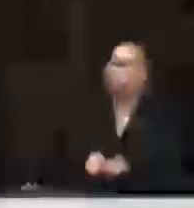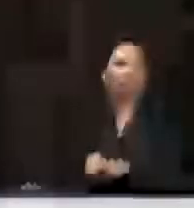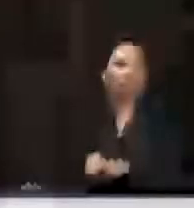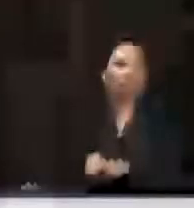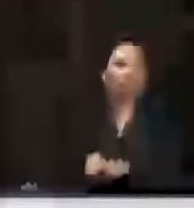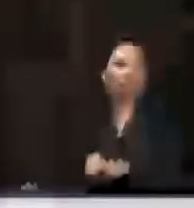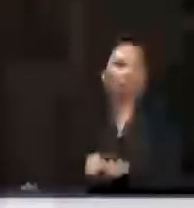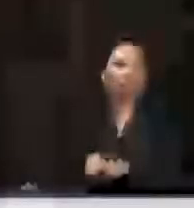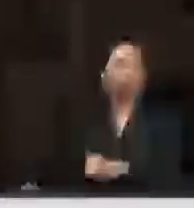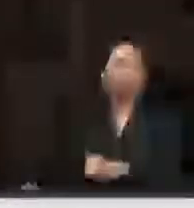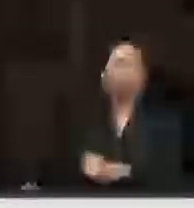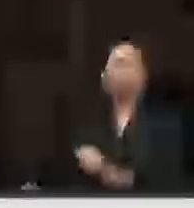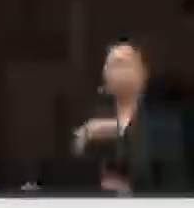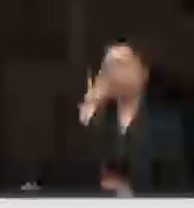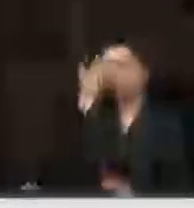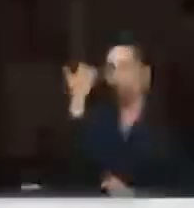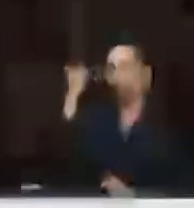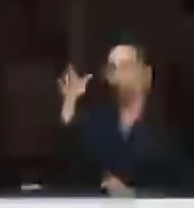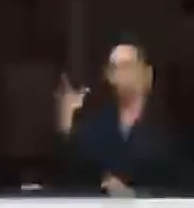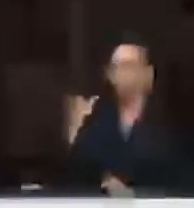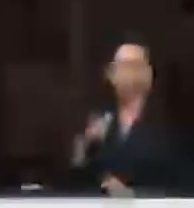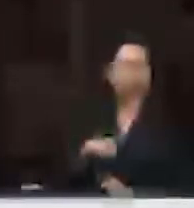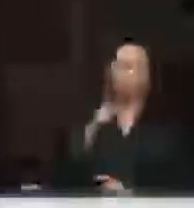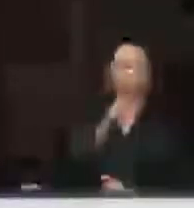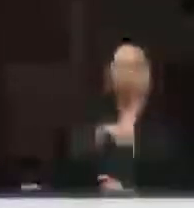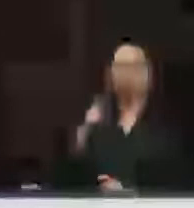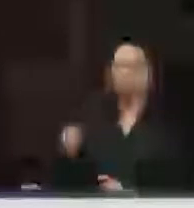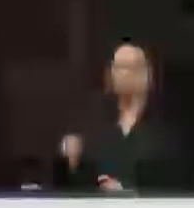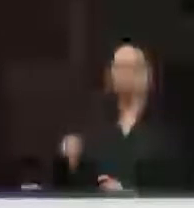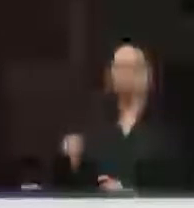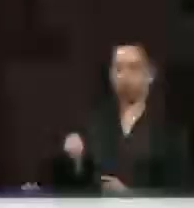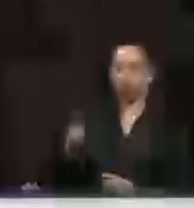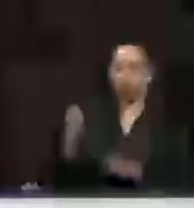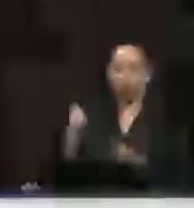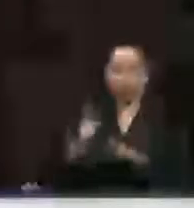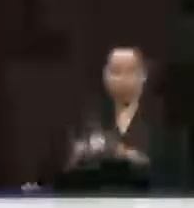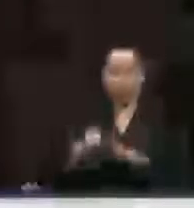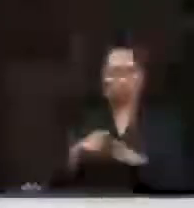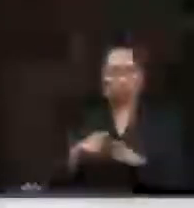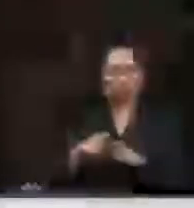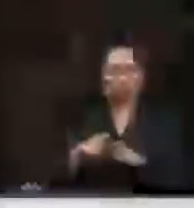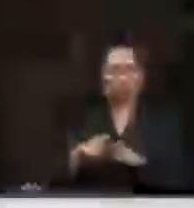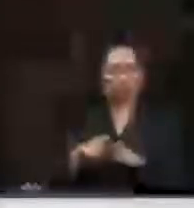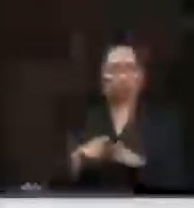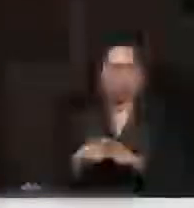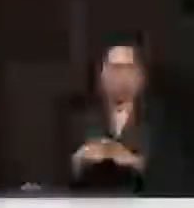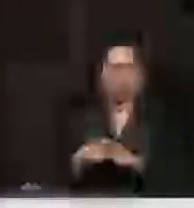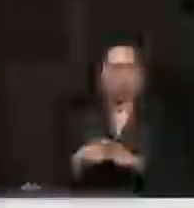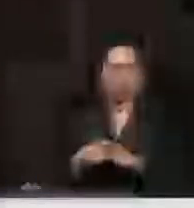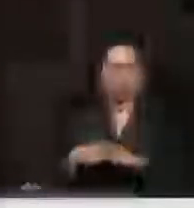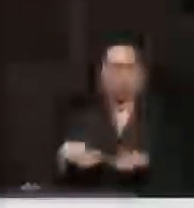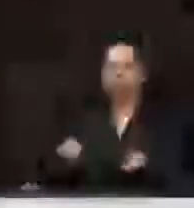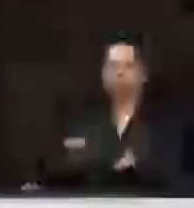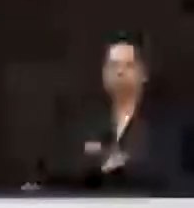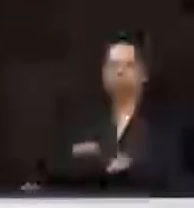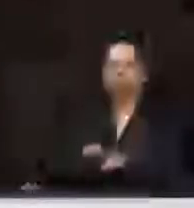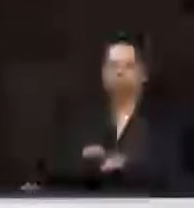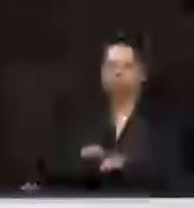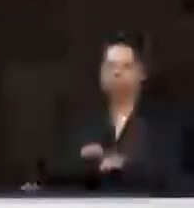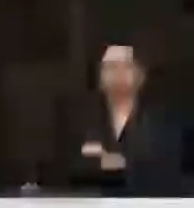Idialeda Nascimento, professora, médica e que também